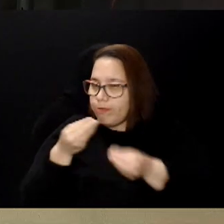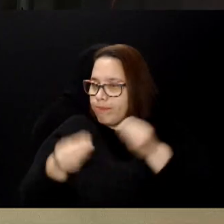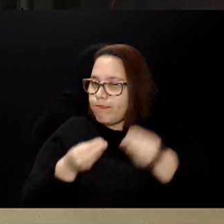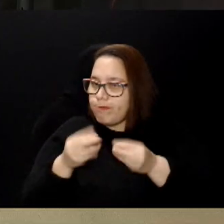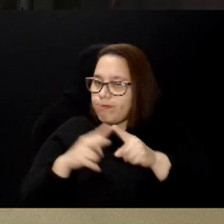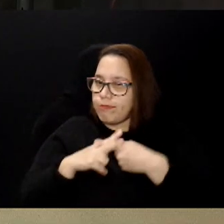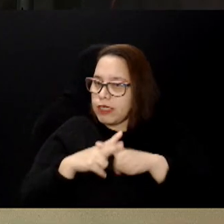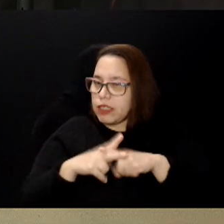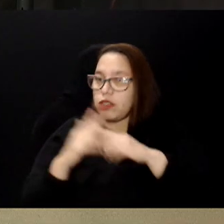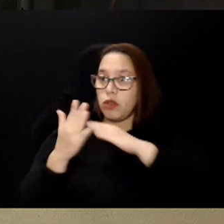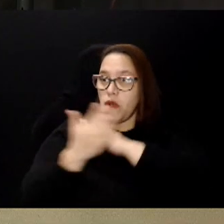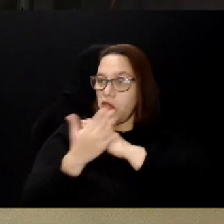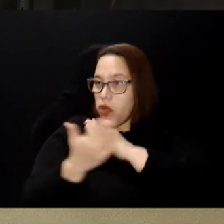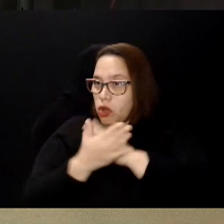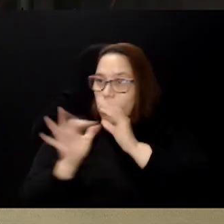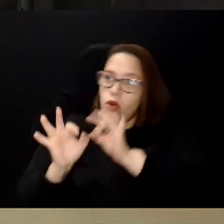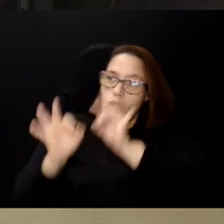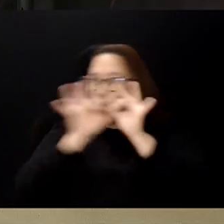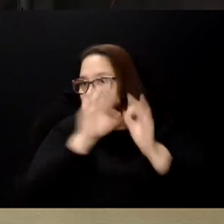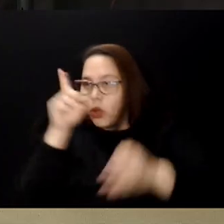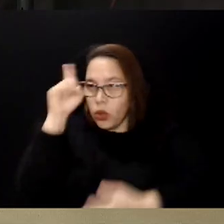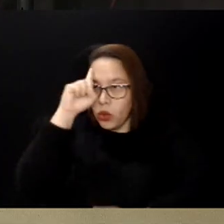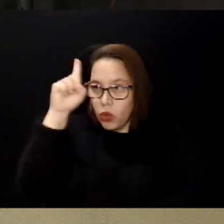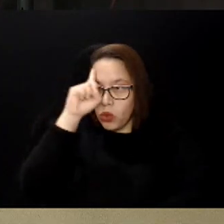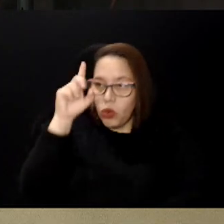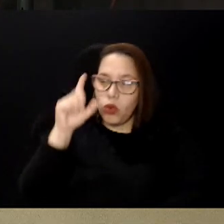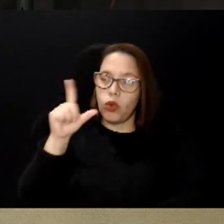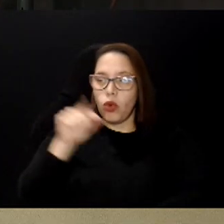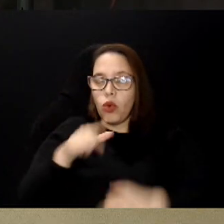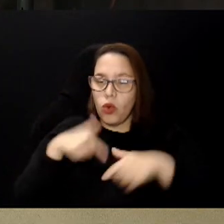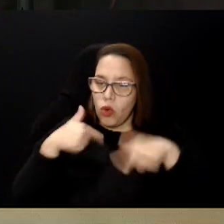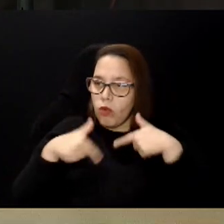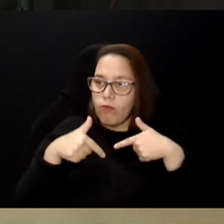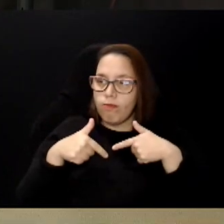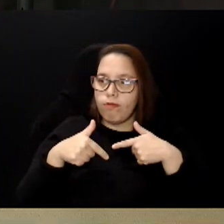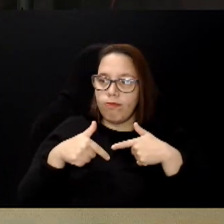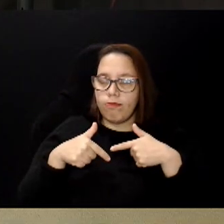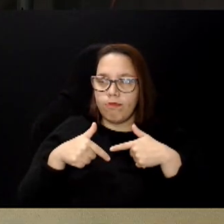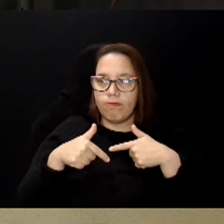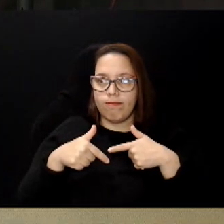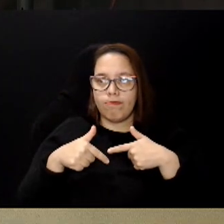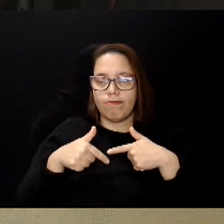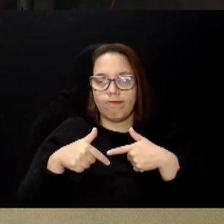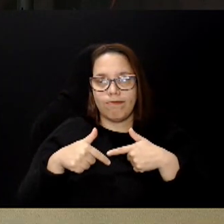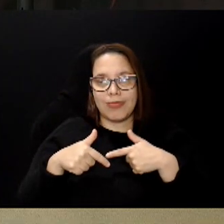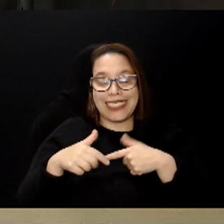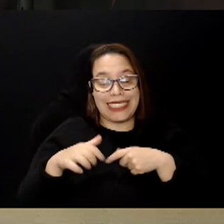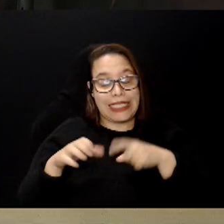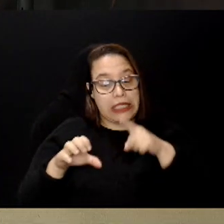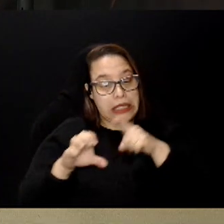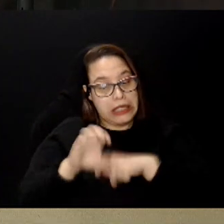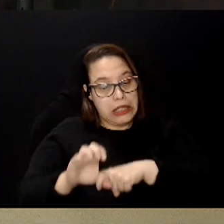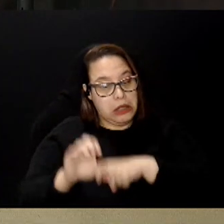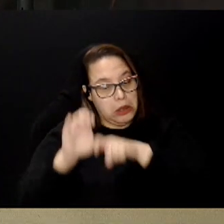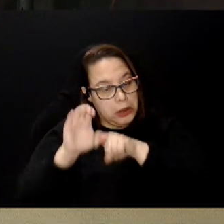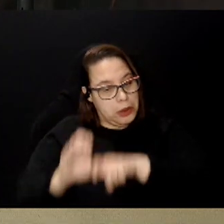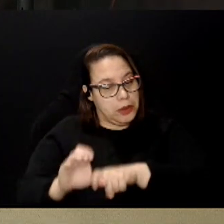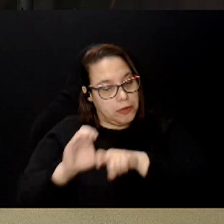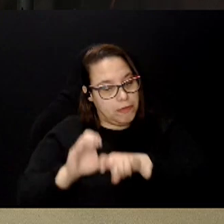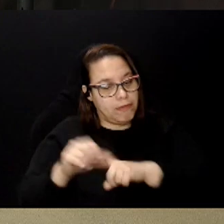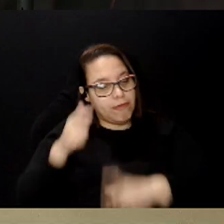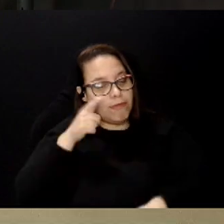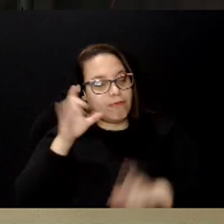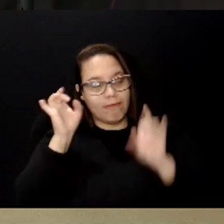na rotina do dia a dia, a otimizar meu trabalho, de uma muleta emocional que eu não consigo largar, olha